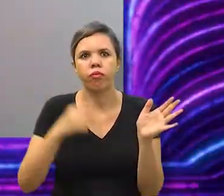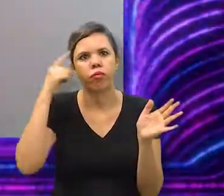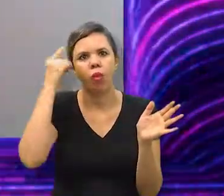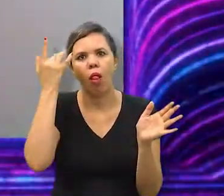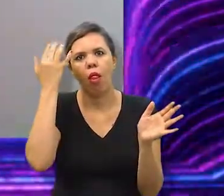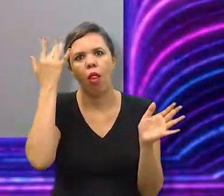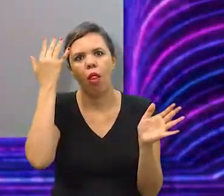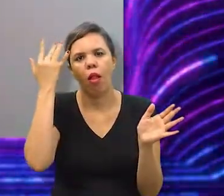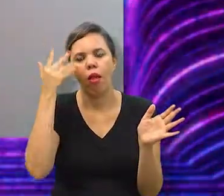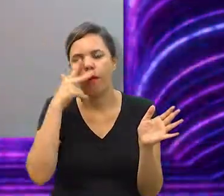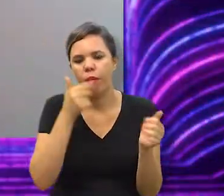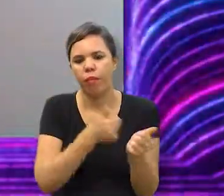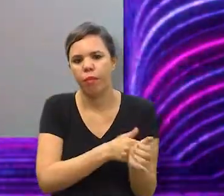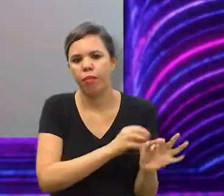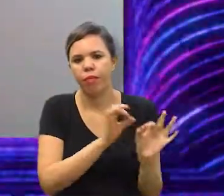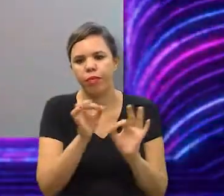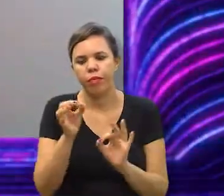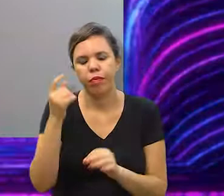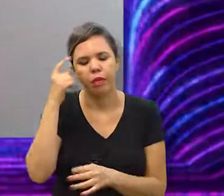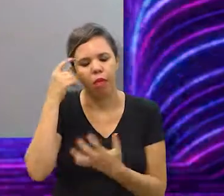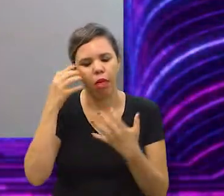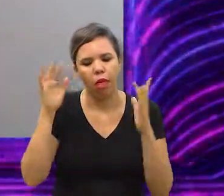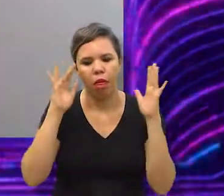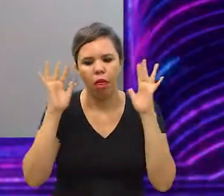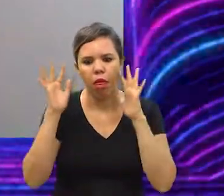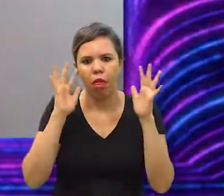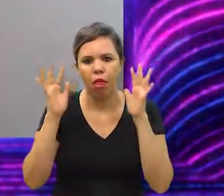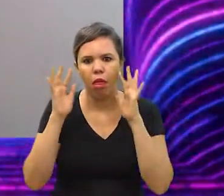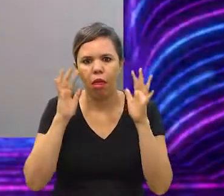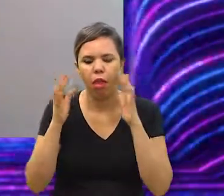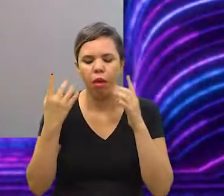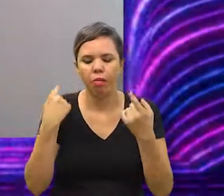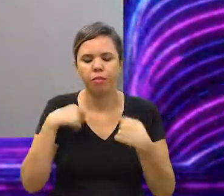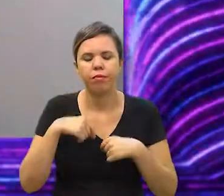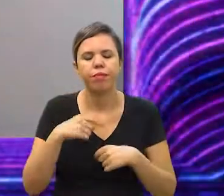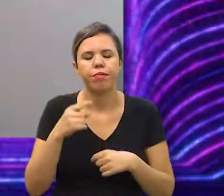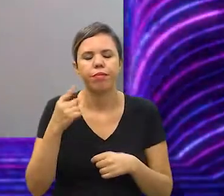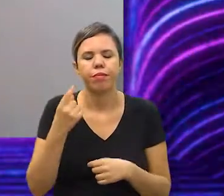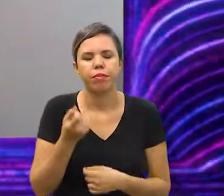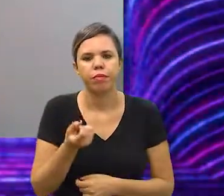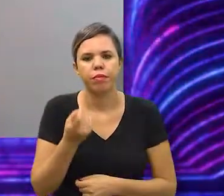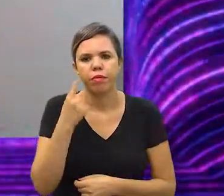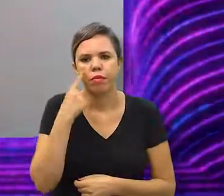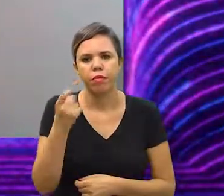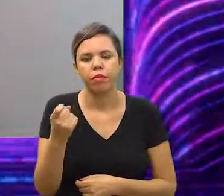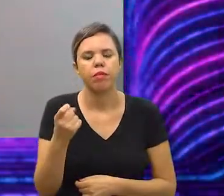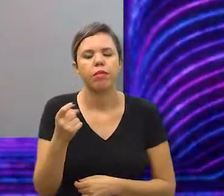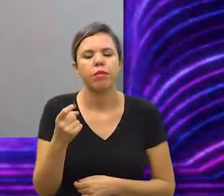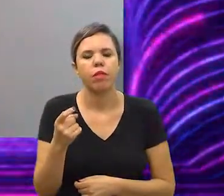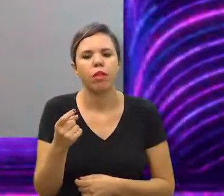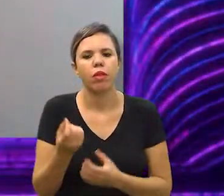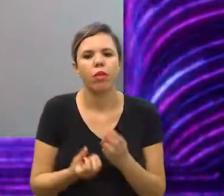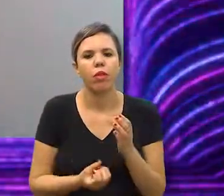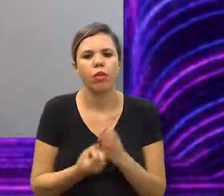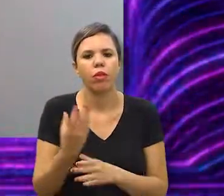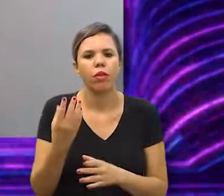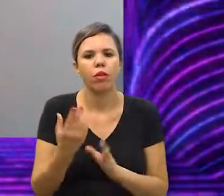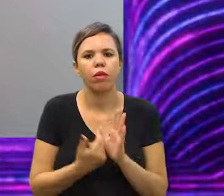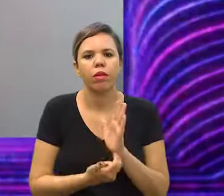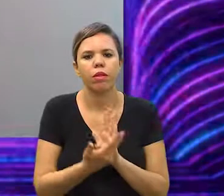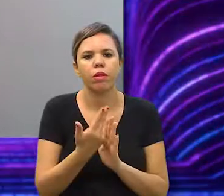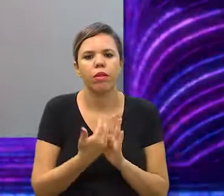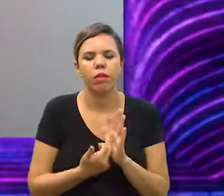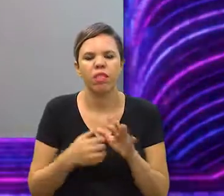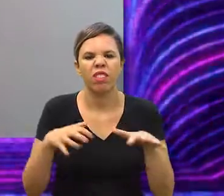que acompanha essa pessoa o tempo todo. A parte interessante disso é como a gente cria o design de um